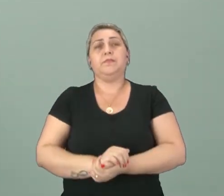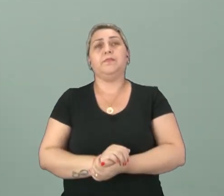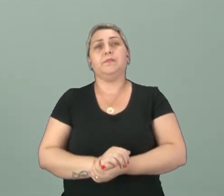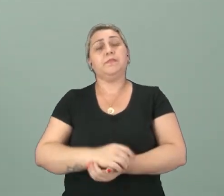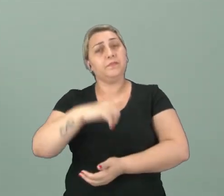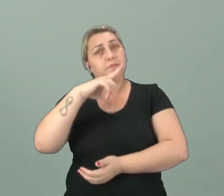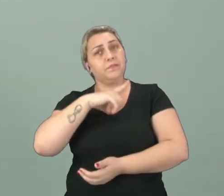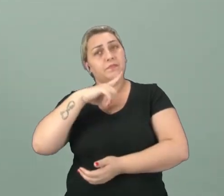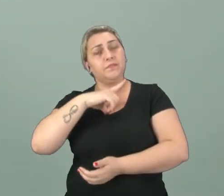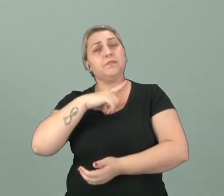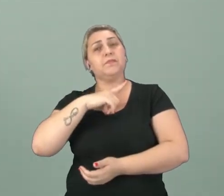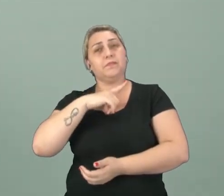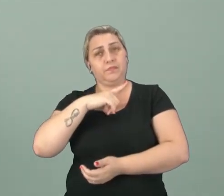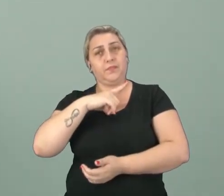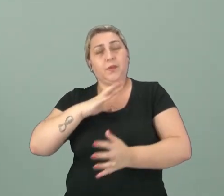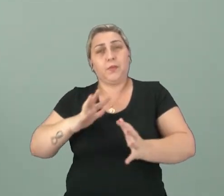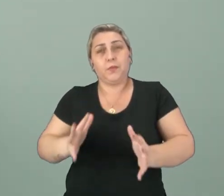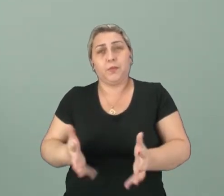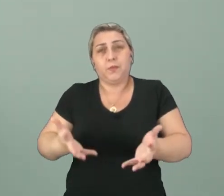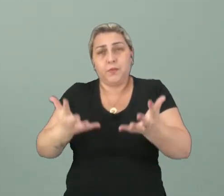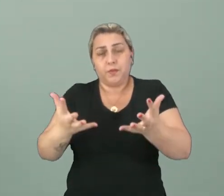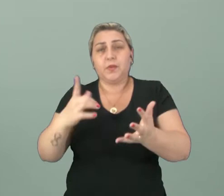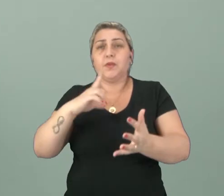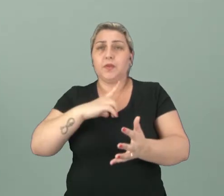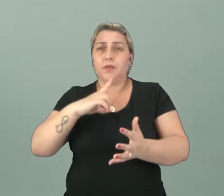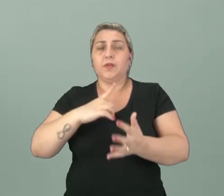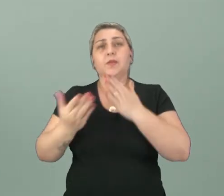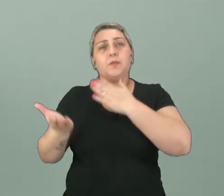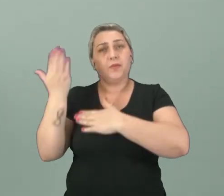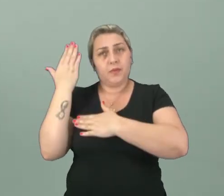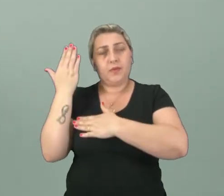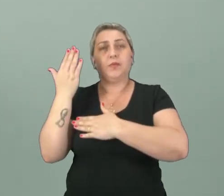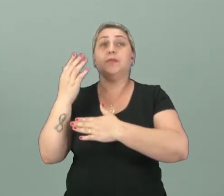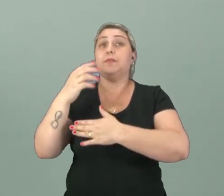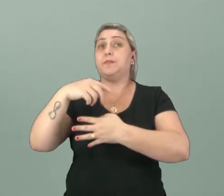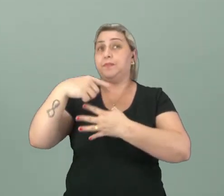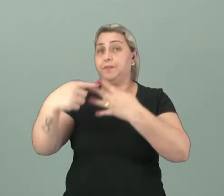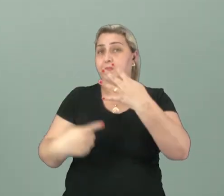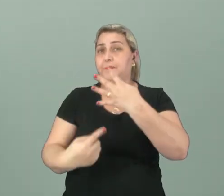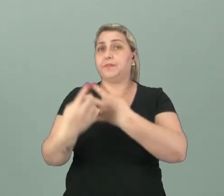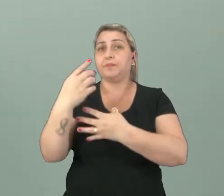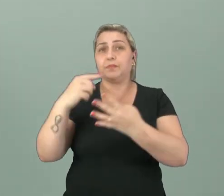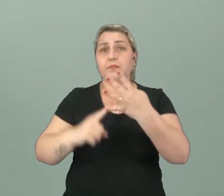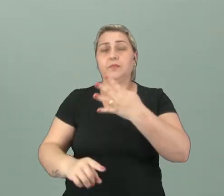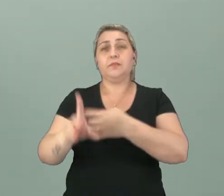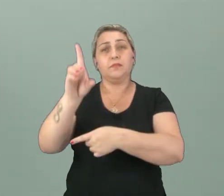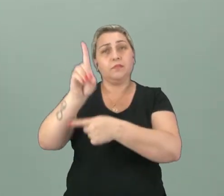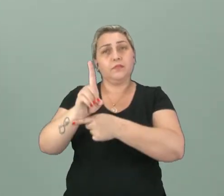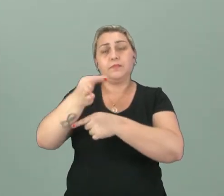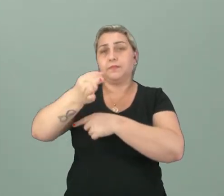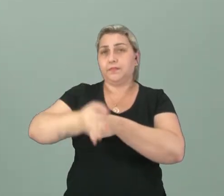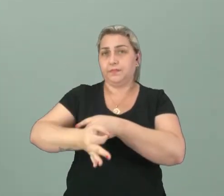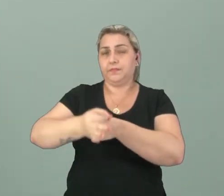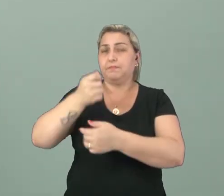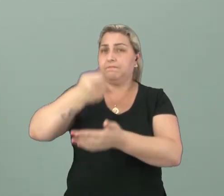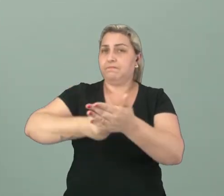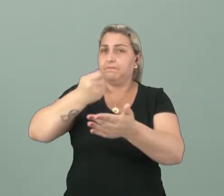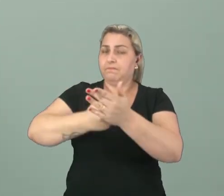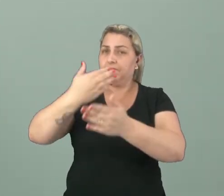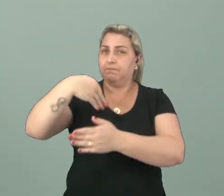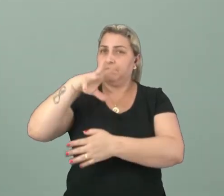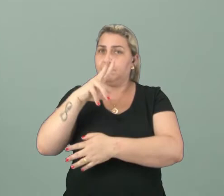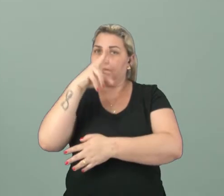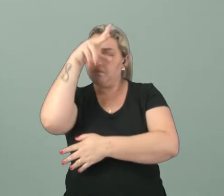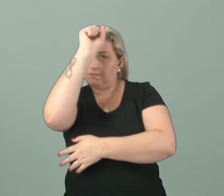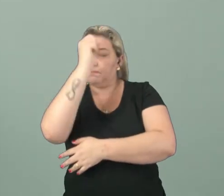ser necessitados, né, para desempenhar uma determinada função. E aí lá na questão 4 nós tínhamos assim: qual dos